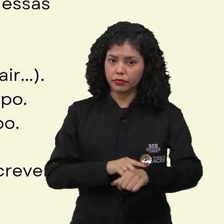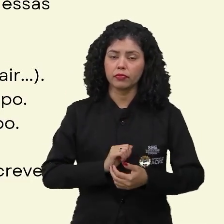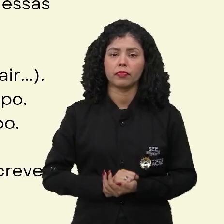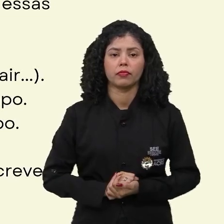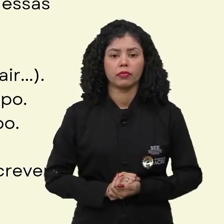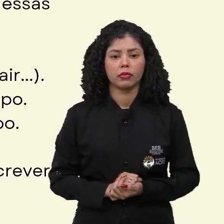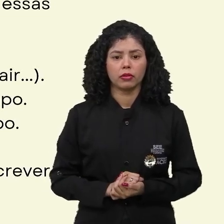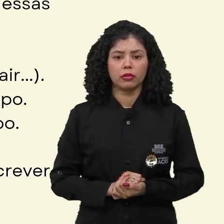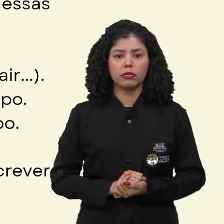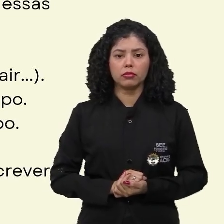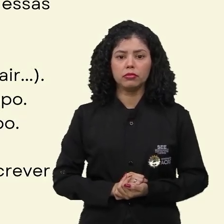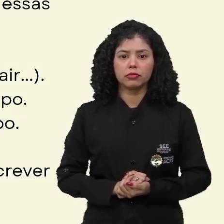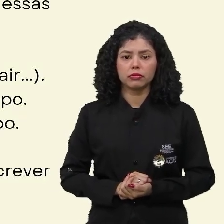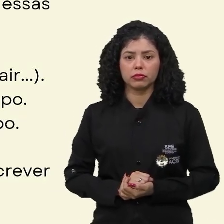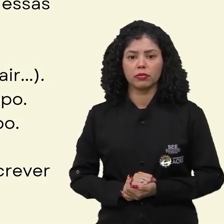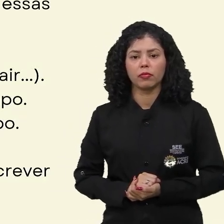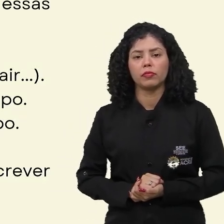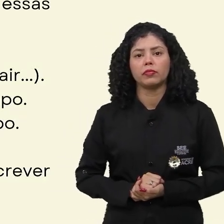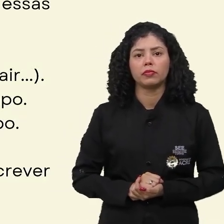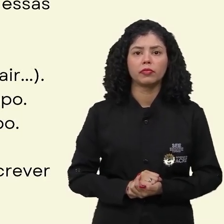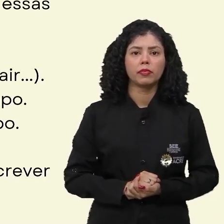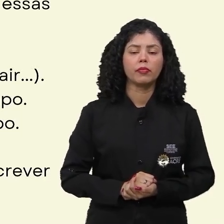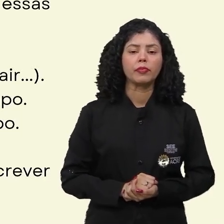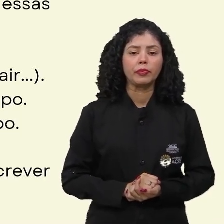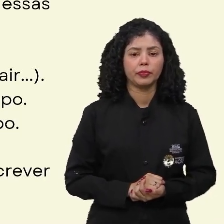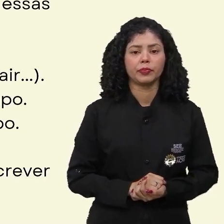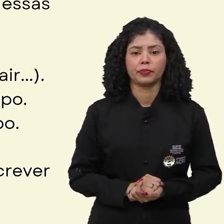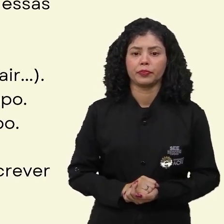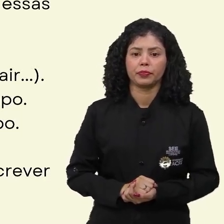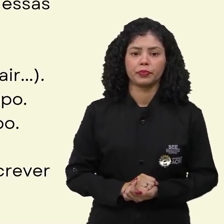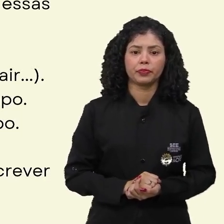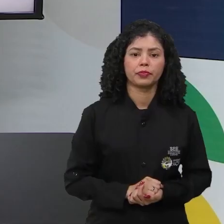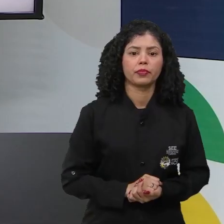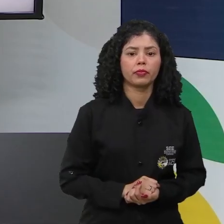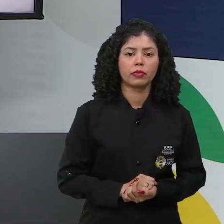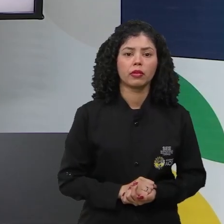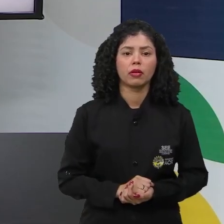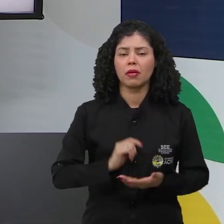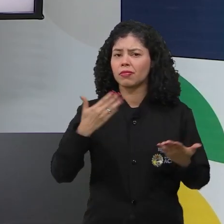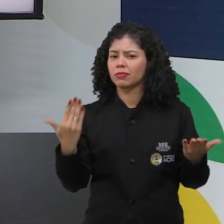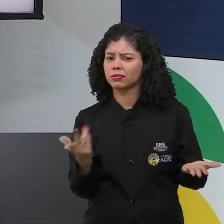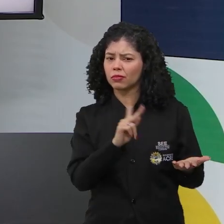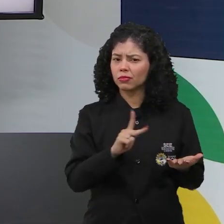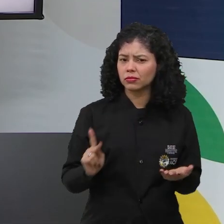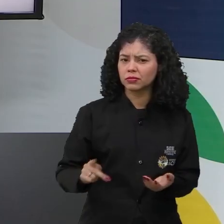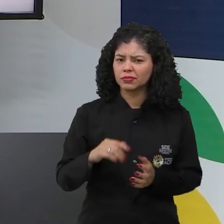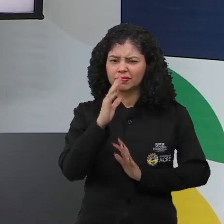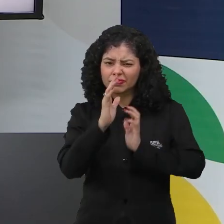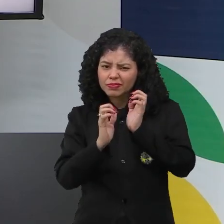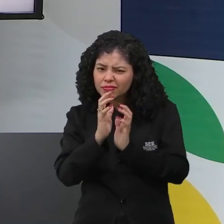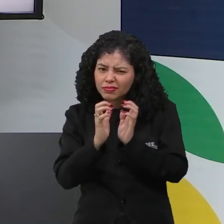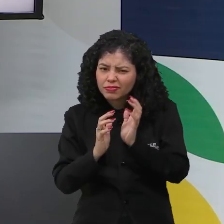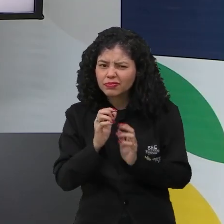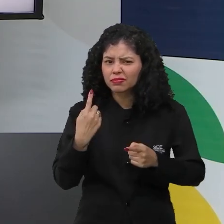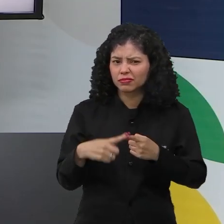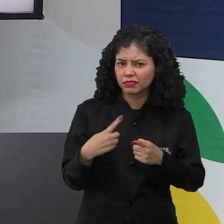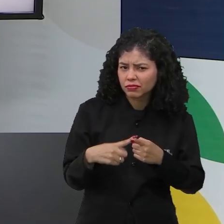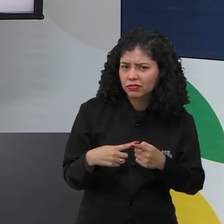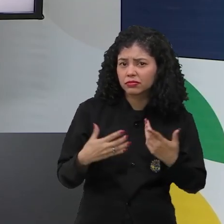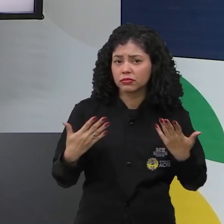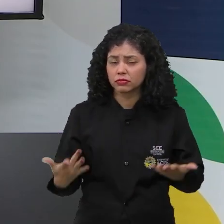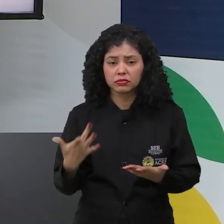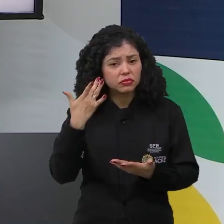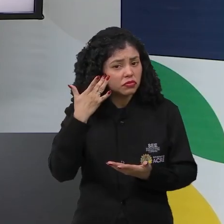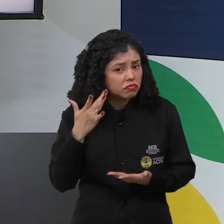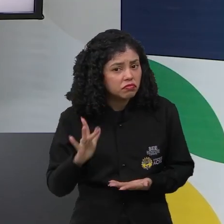de tempo. Aí você deve estar se perguntando, professora, mas ficou confuso, porque eu